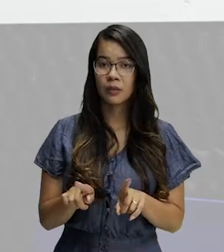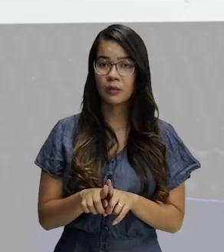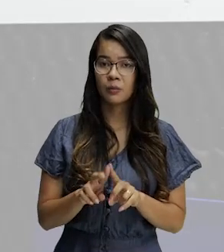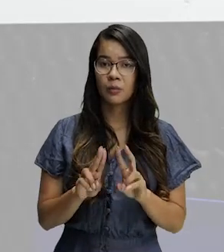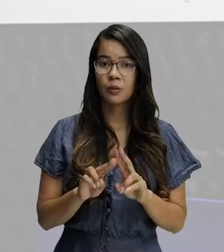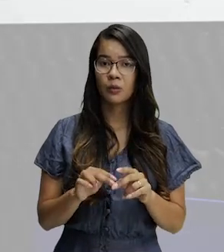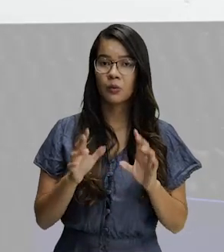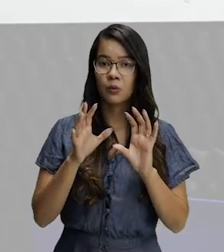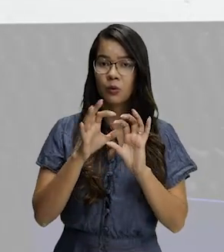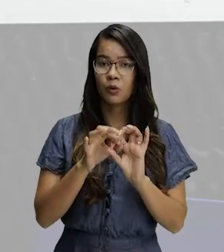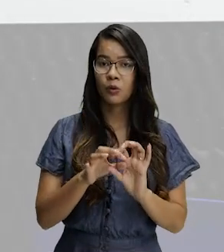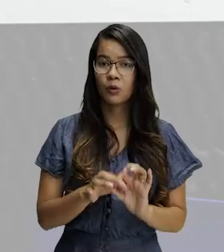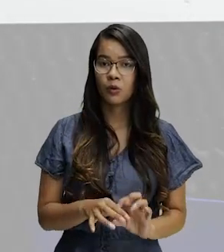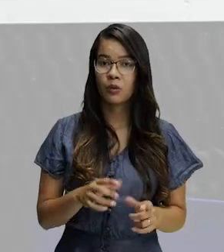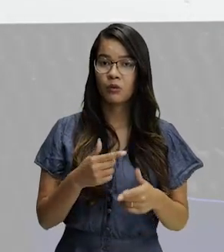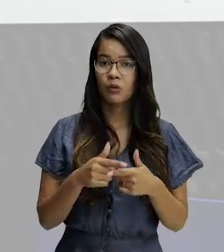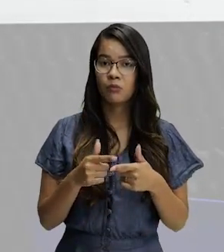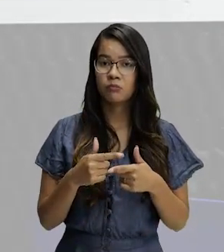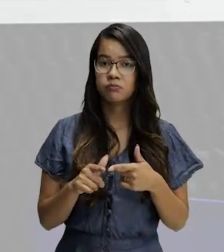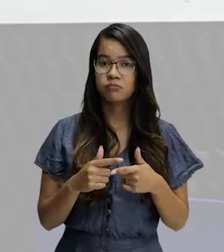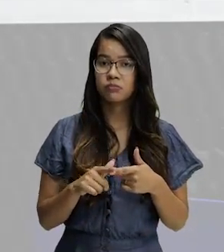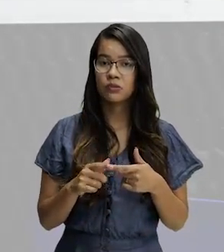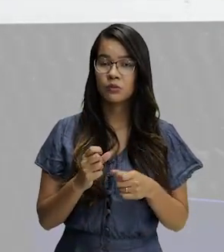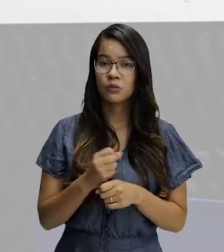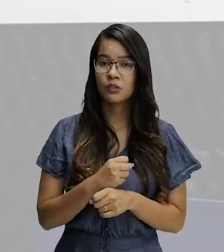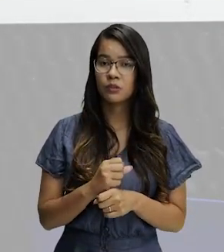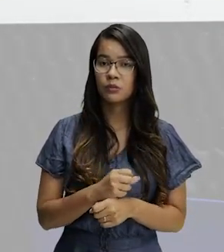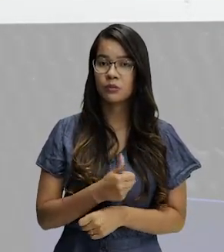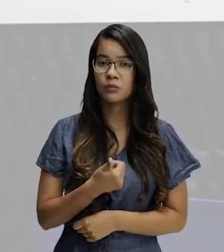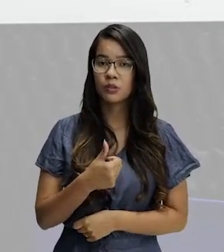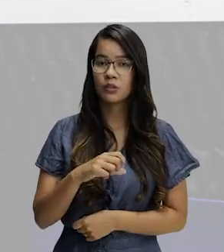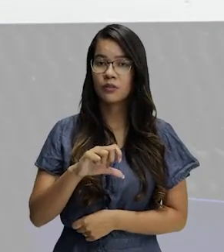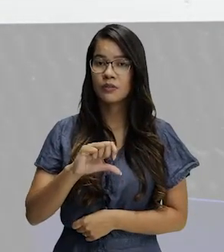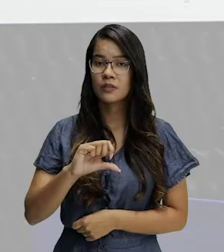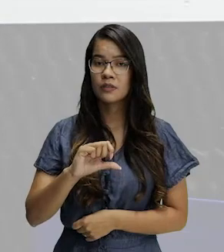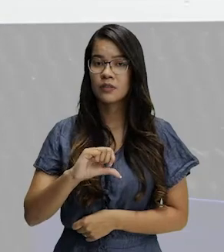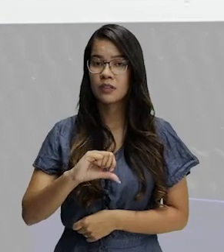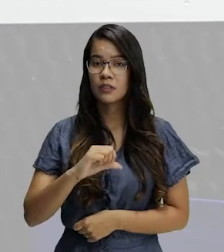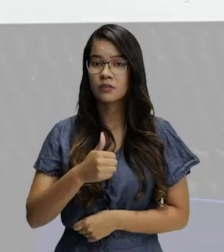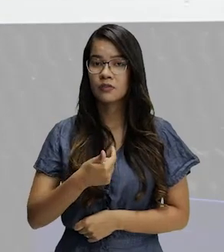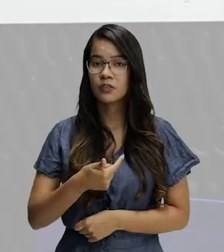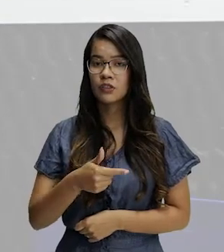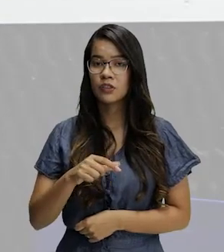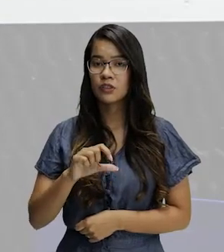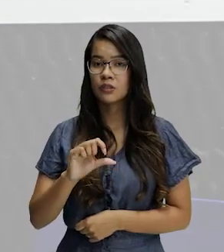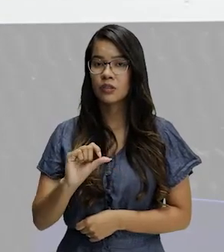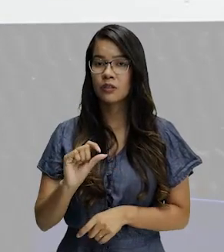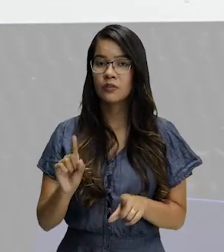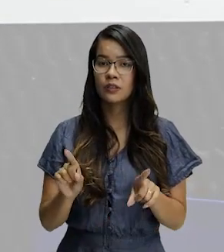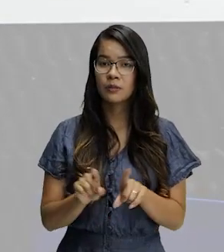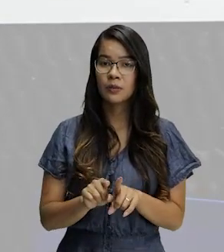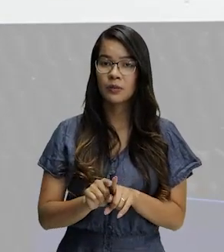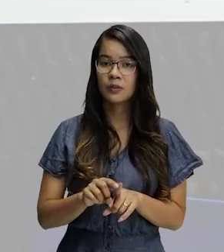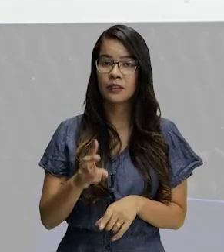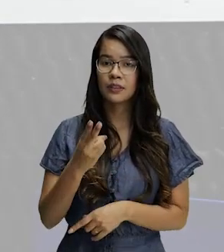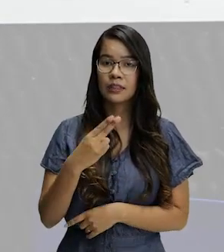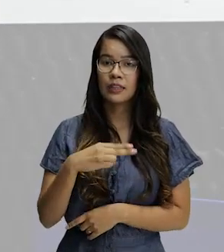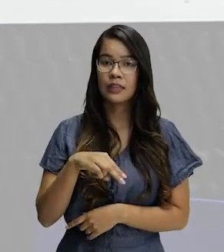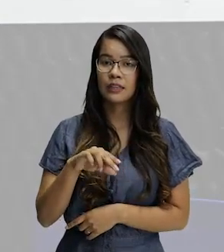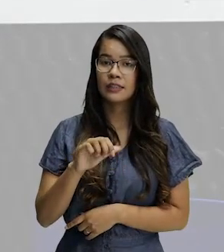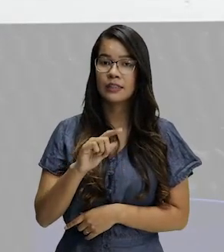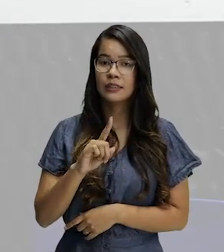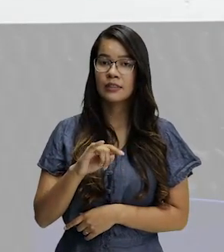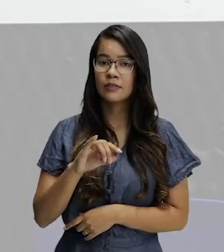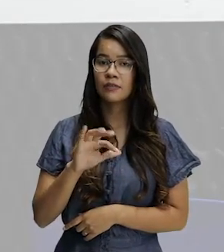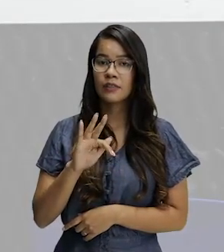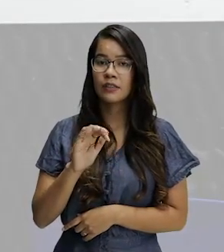contexto da crise de 29, que piora a situação na Europa, pelo nazifascismo, que vai